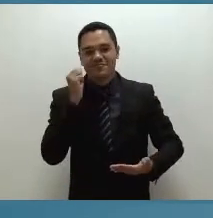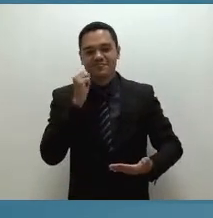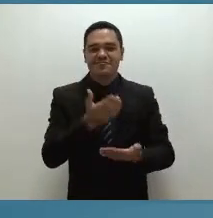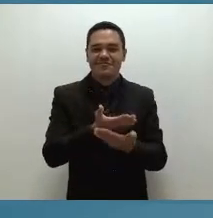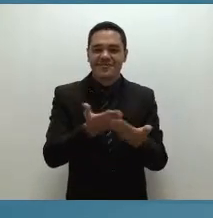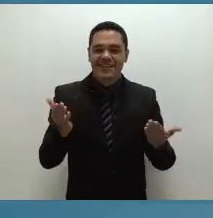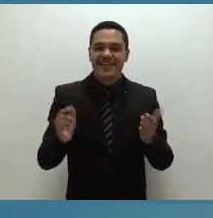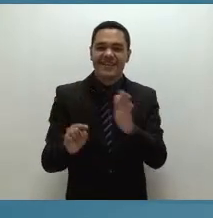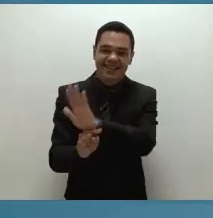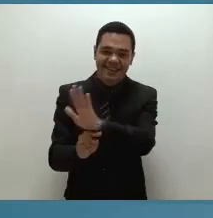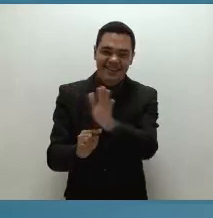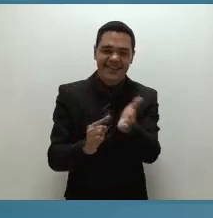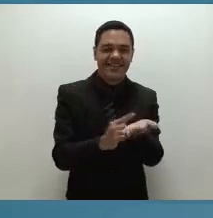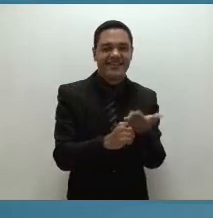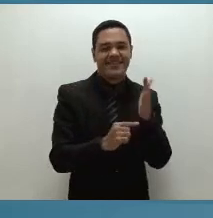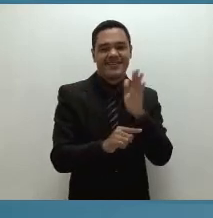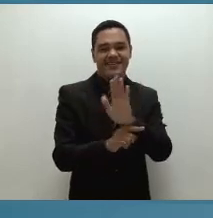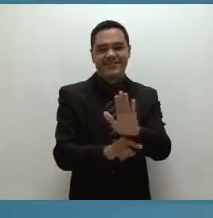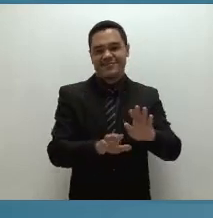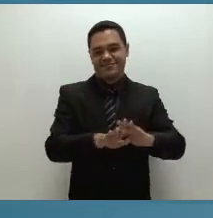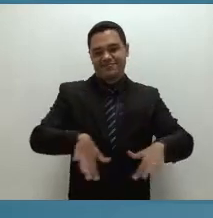colaboradores, colaboradoras,